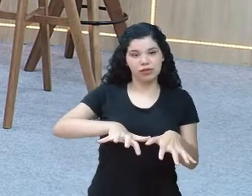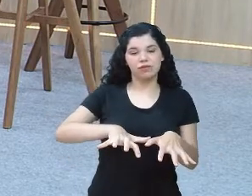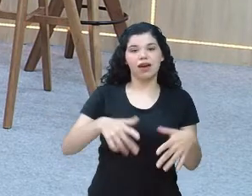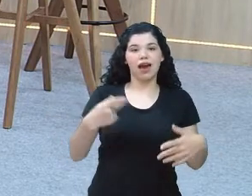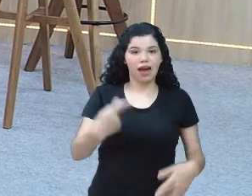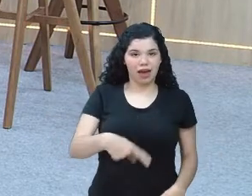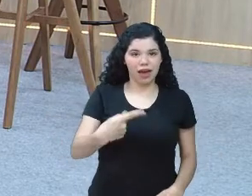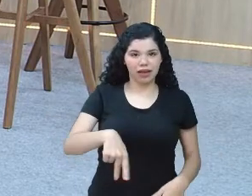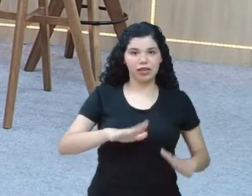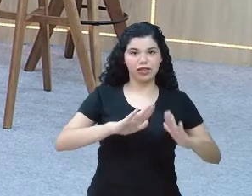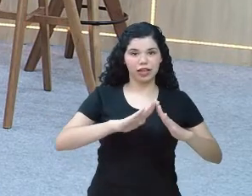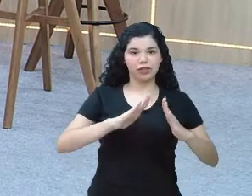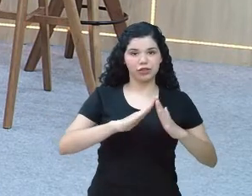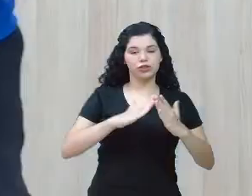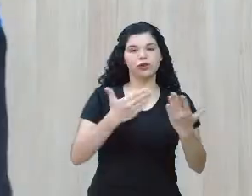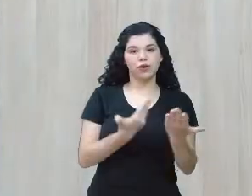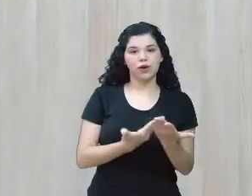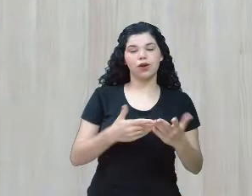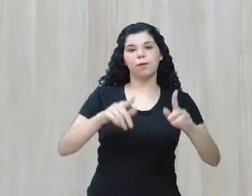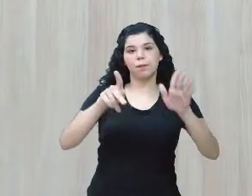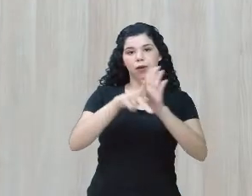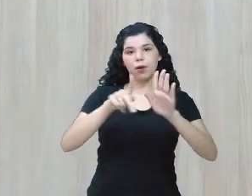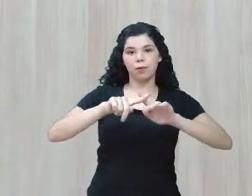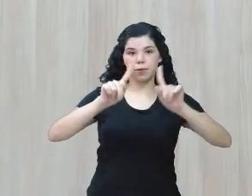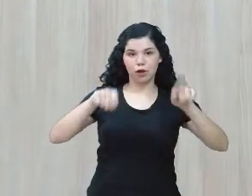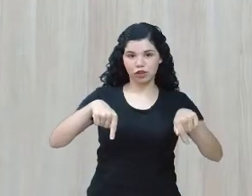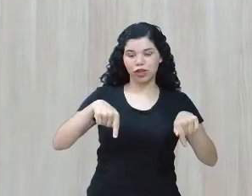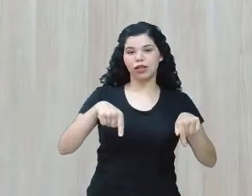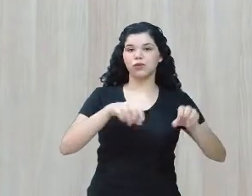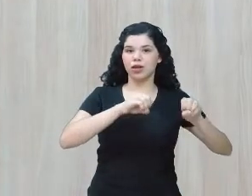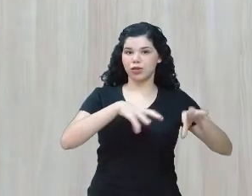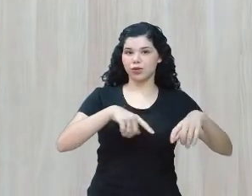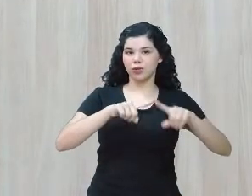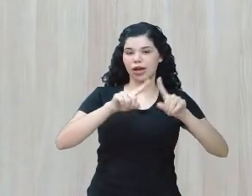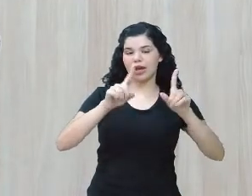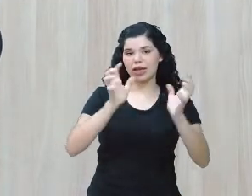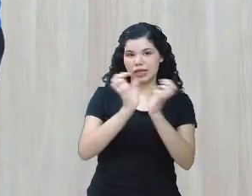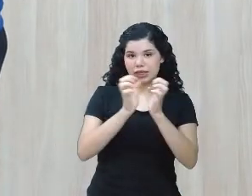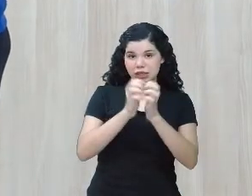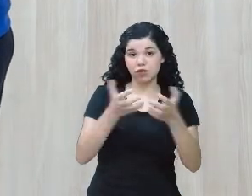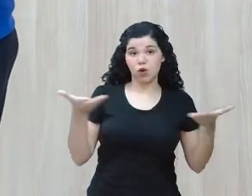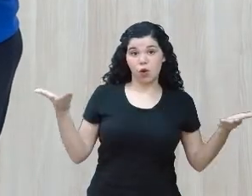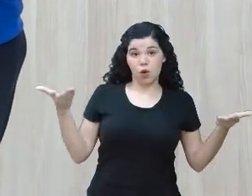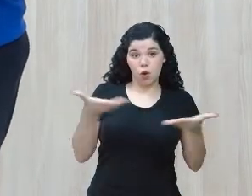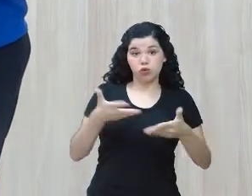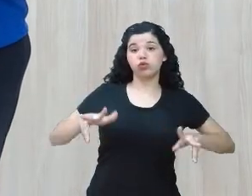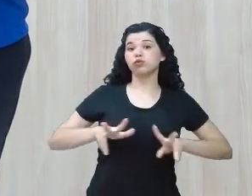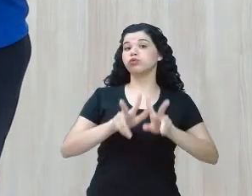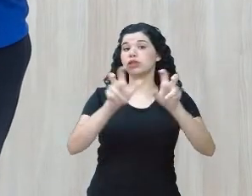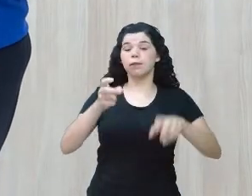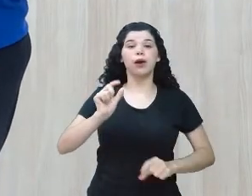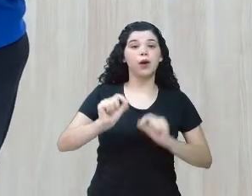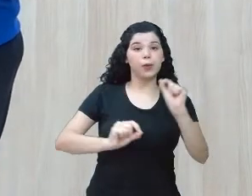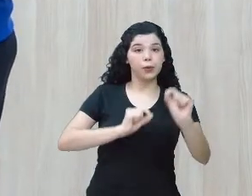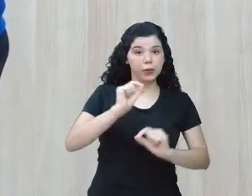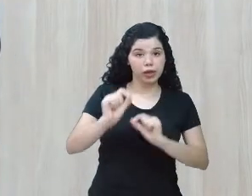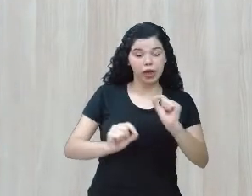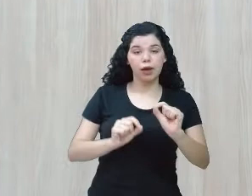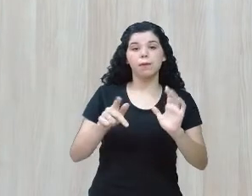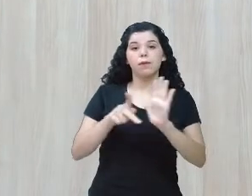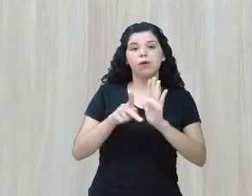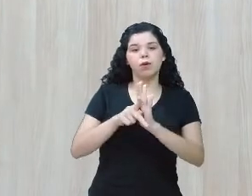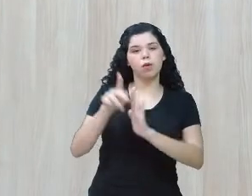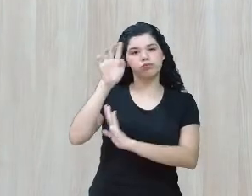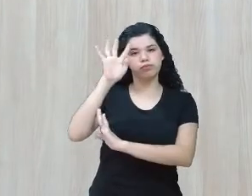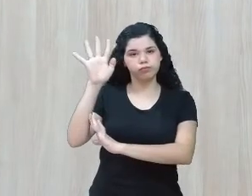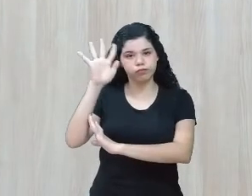sinal. Bom, vamos dar continuidade à nossa temática. Estamos falando sobre a reflexão,